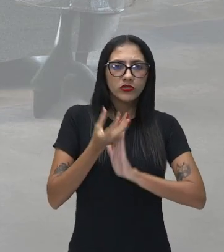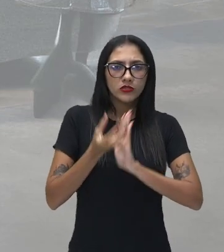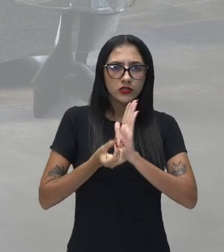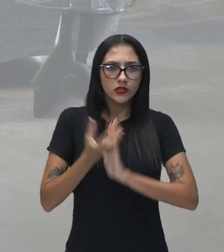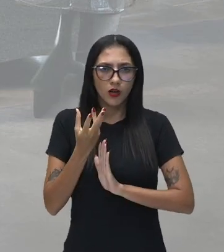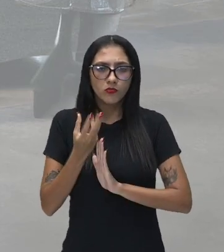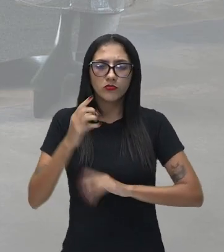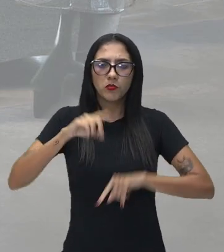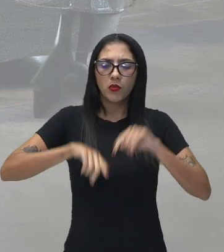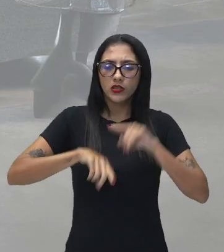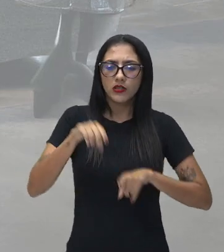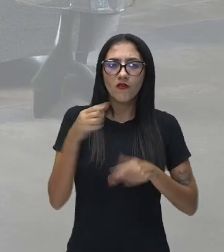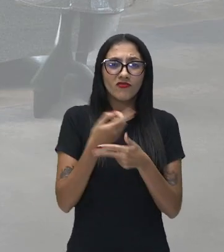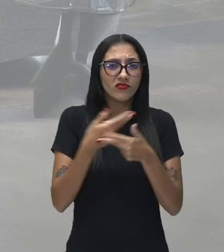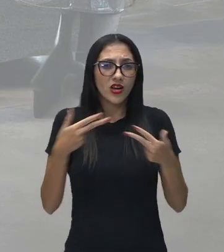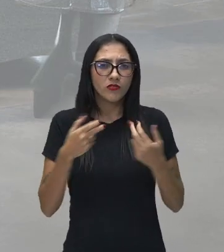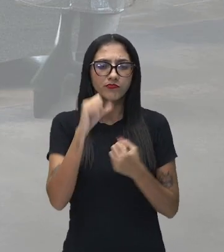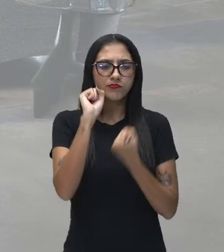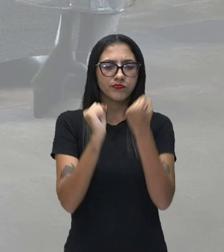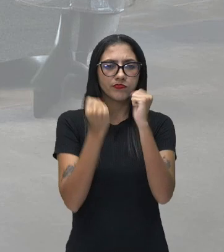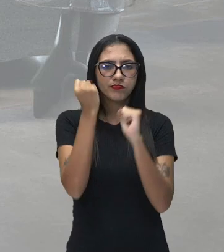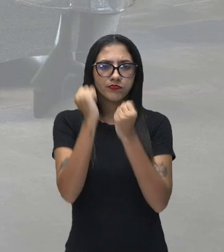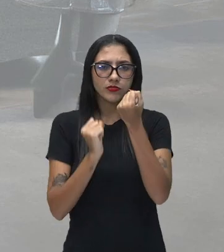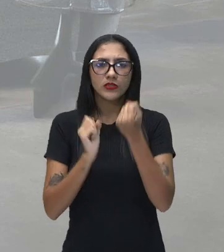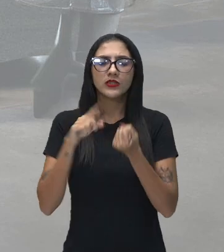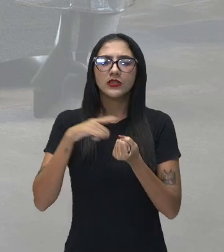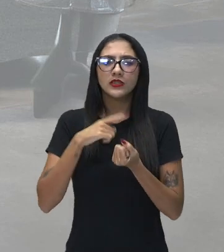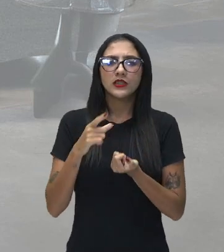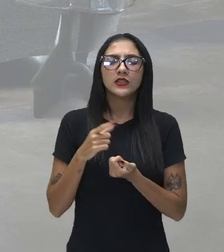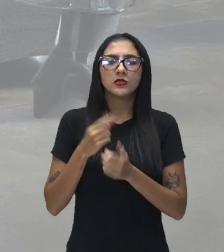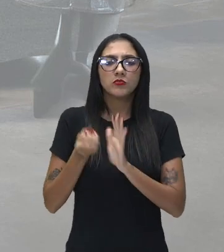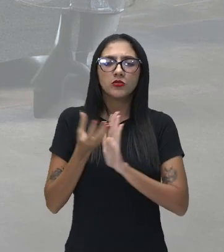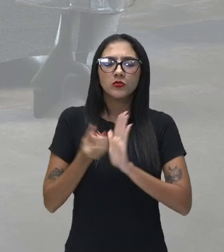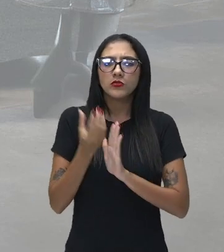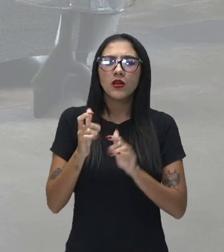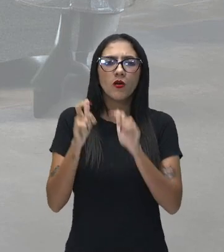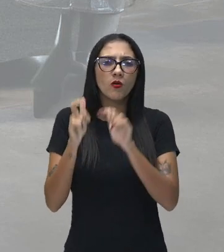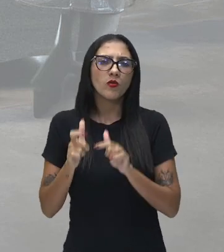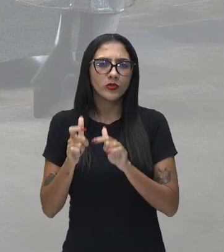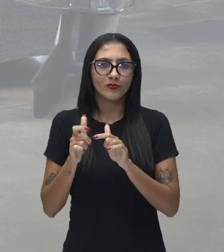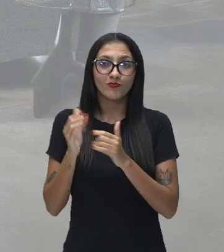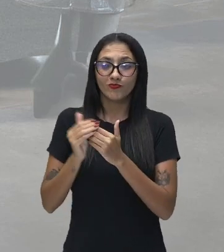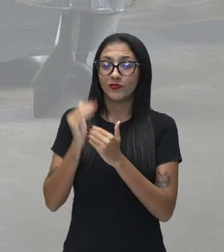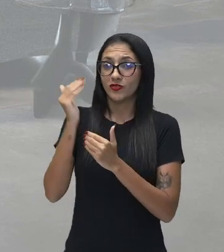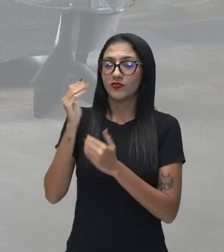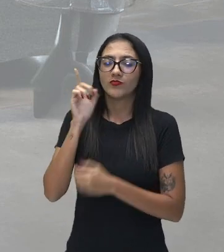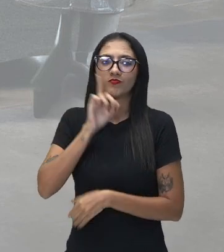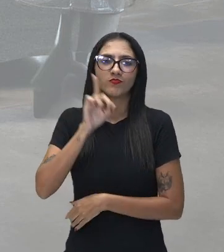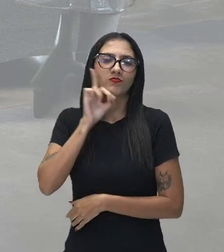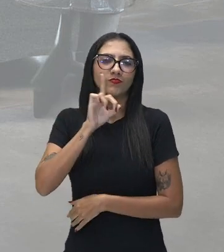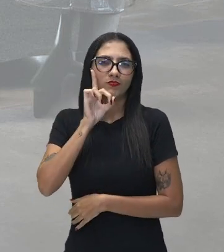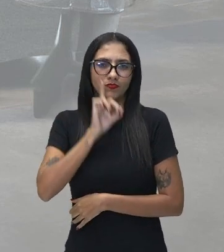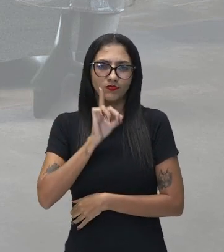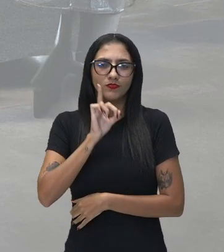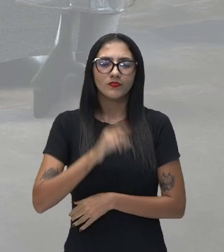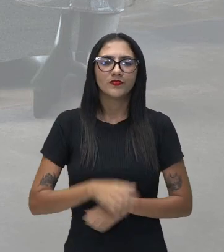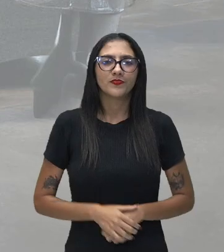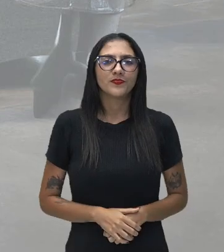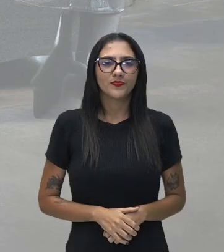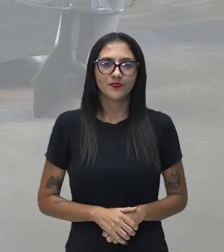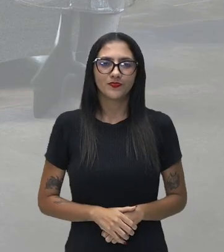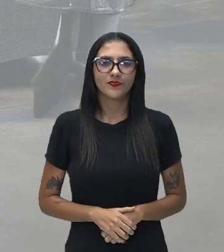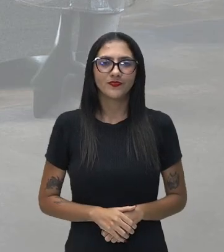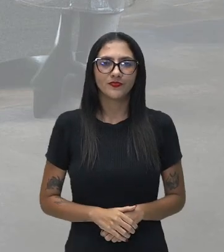de produtos industrializados nesse momento era feita por quem? Pelos Estados Unidos da América. Além de